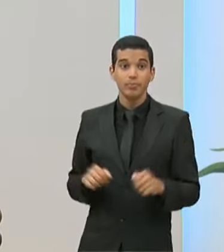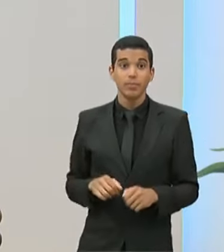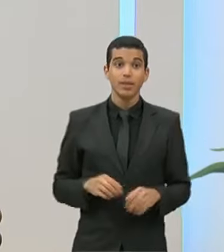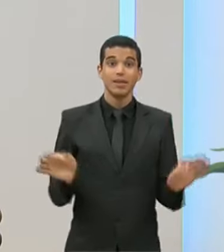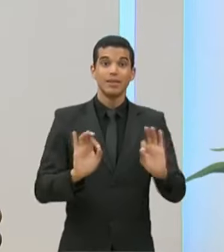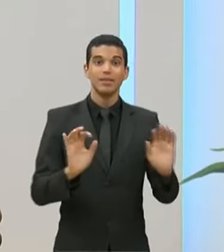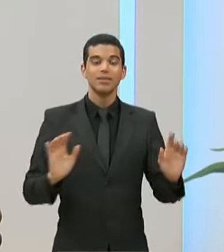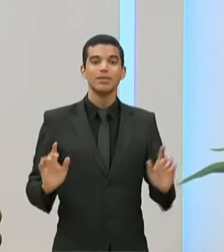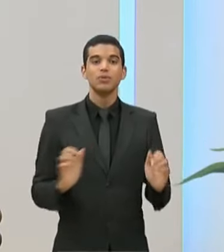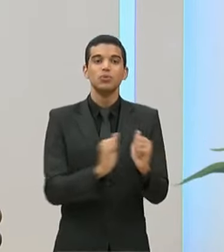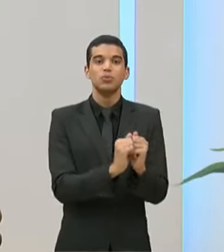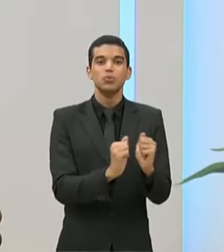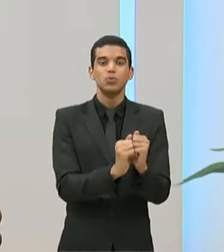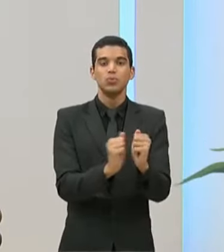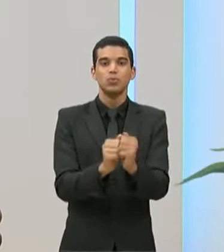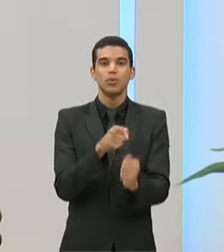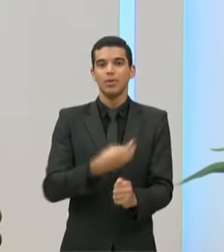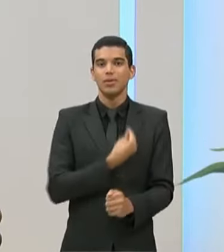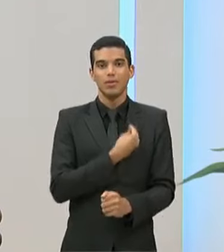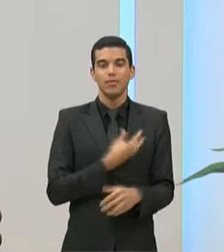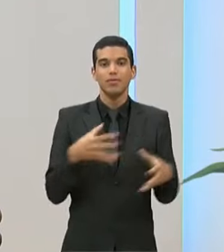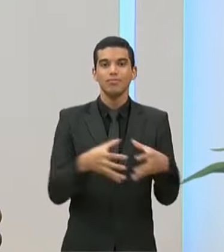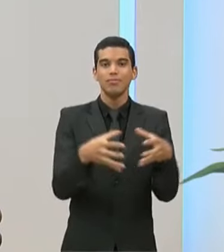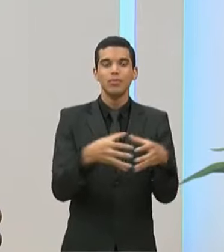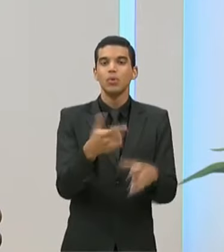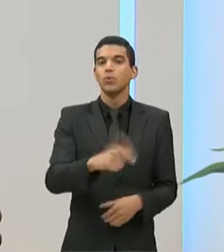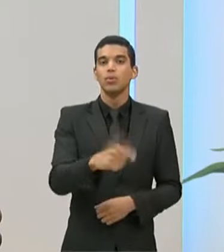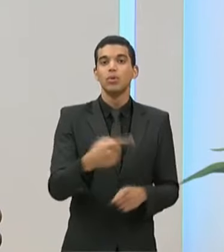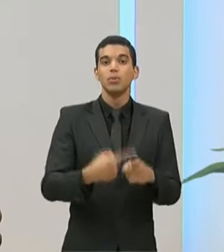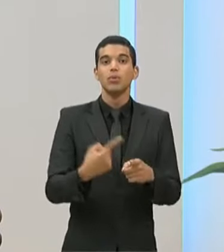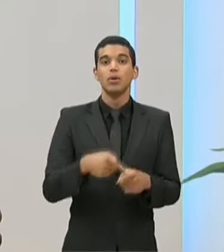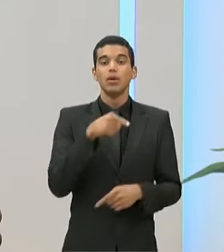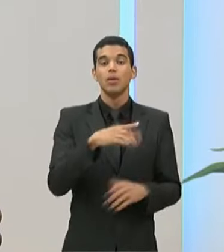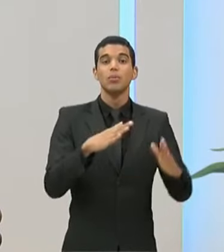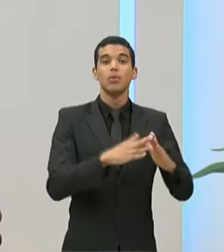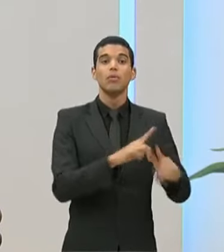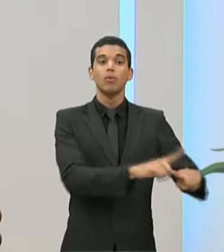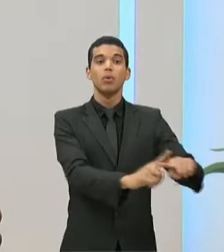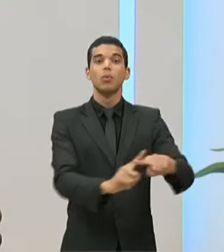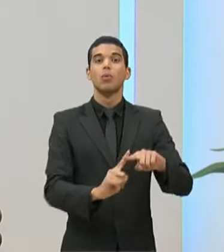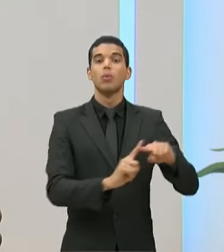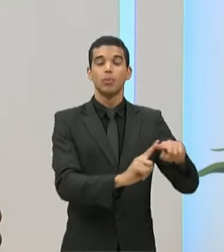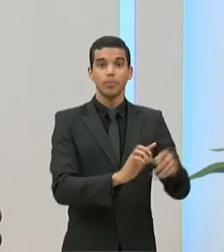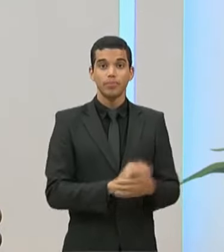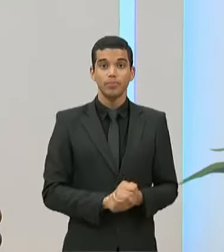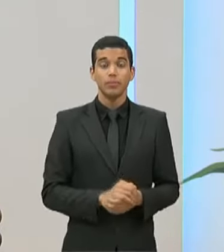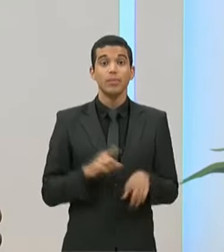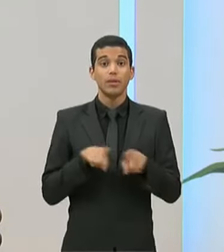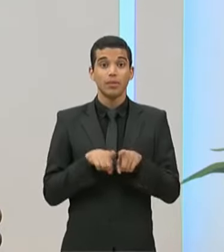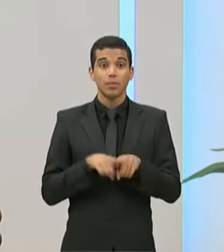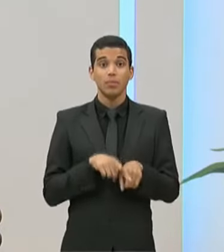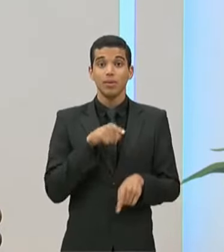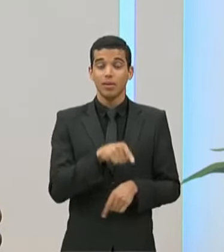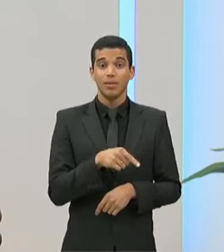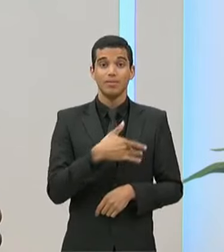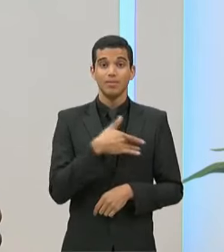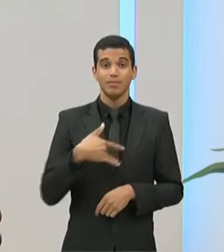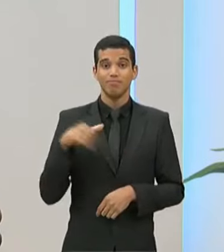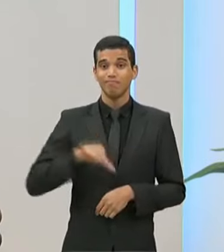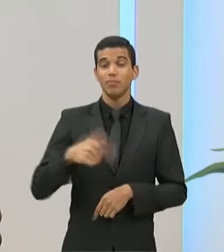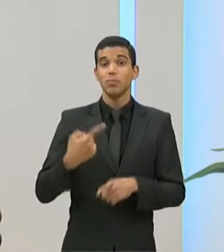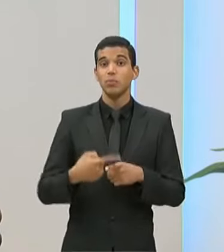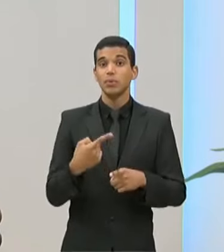sepulcros. Ele não tinha uma vida saudável, porque se mutilava frequentemente. Era